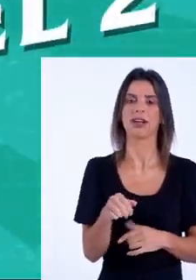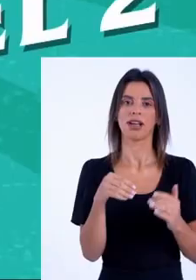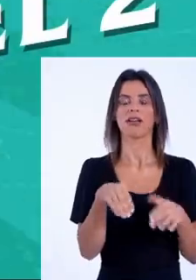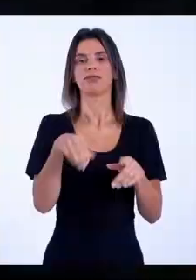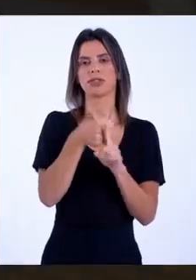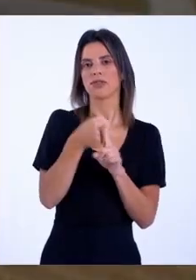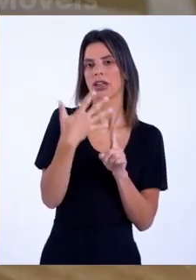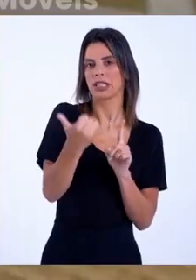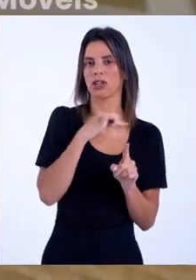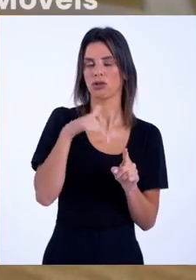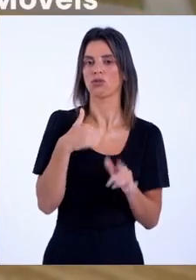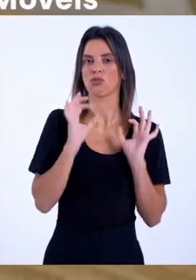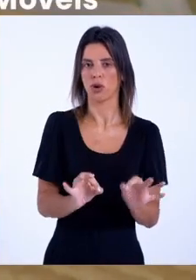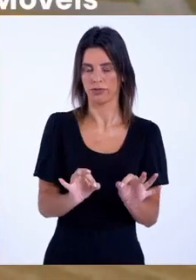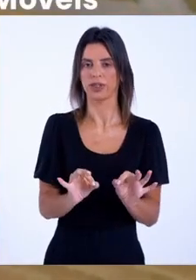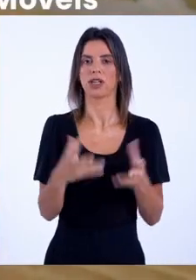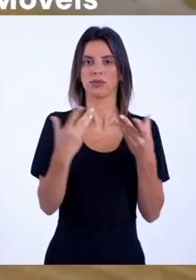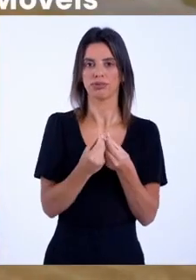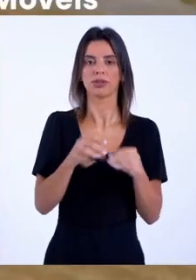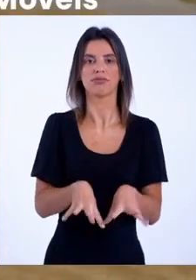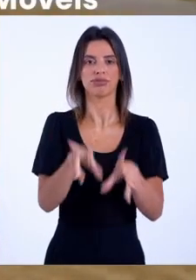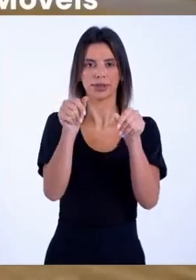próximo desafio e para continuar a crescer juntos.